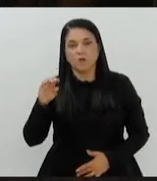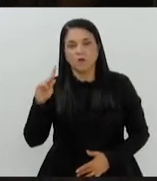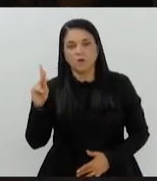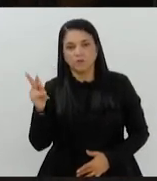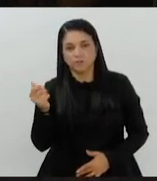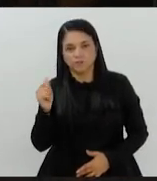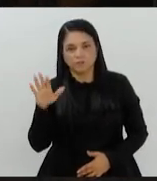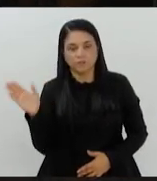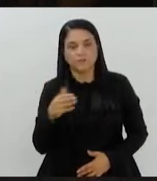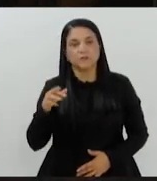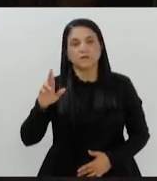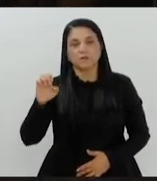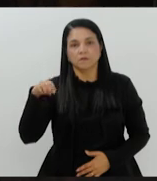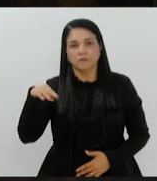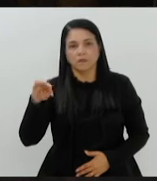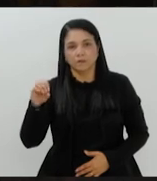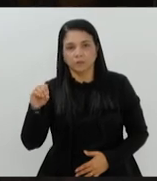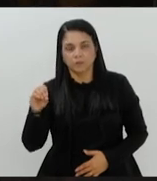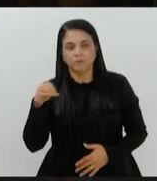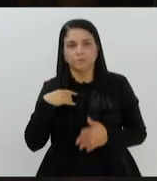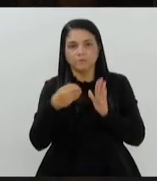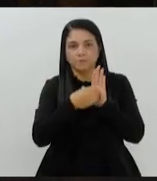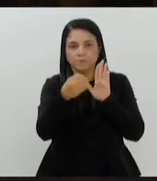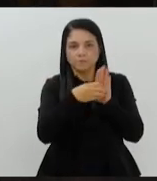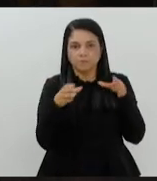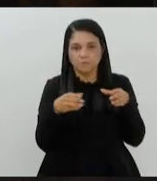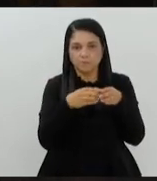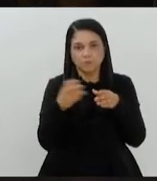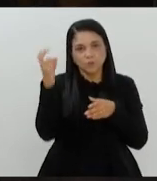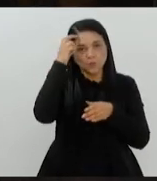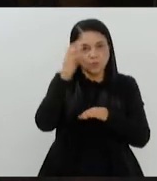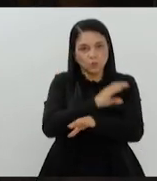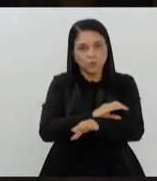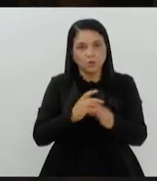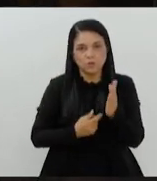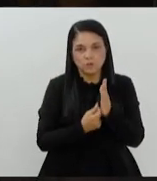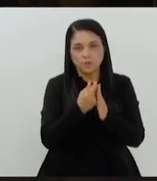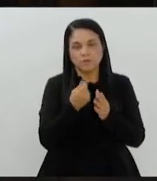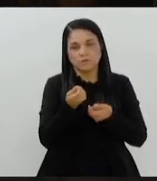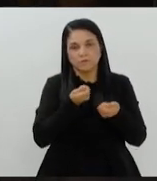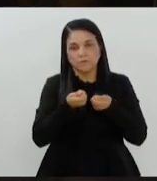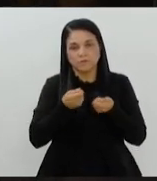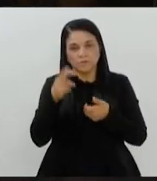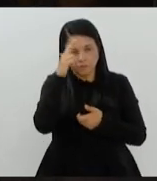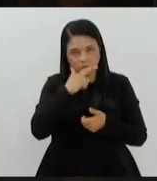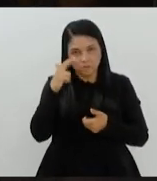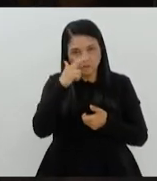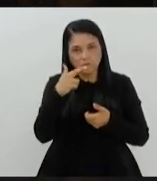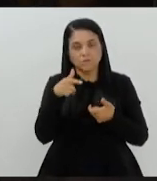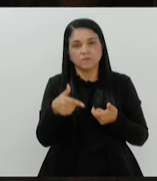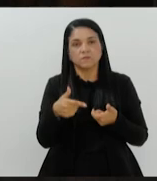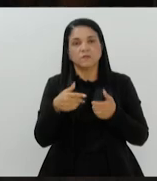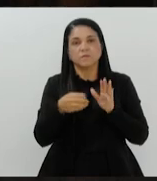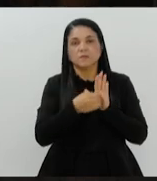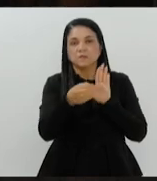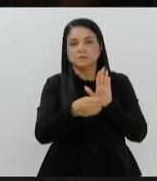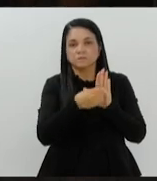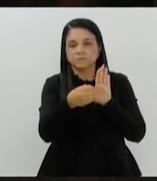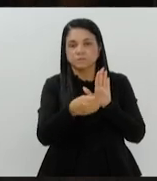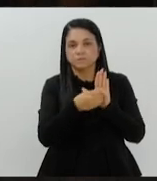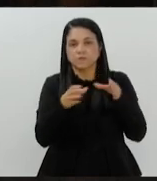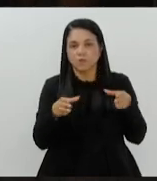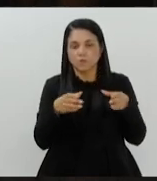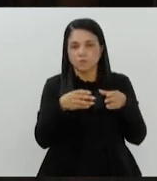Raves e Renato Machado. Pendente parecer das comissões de cultura e de orçamento, finanças, fiscalização financeira e controle. Para emitir parecer